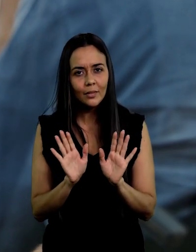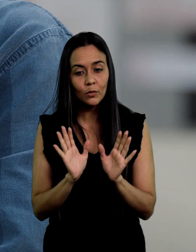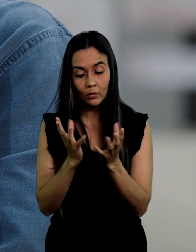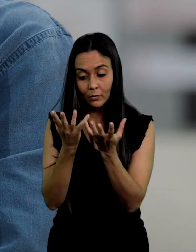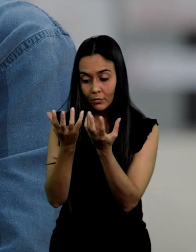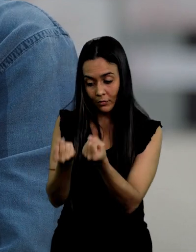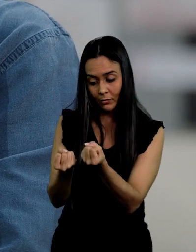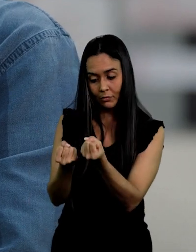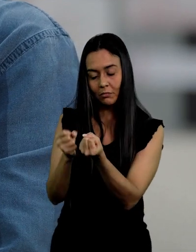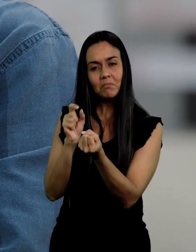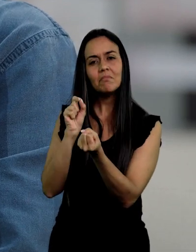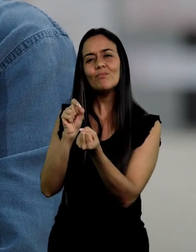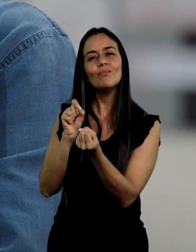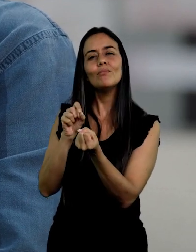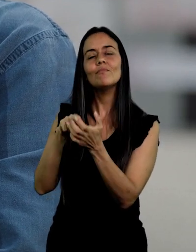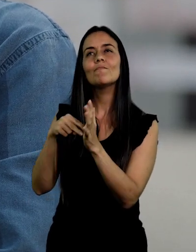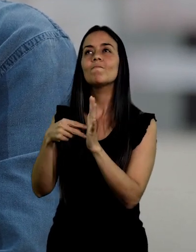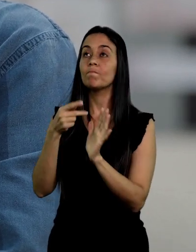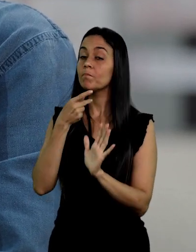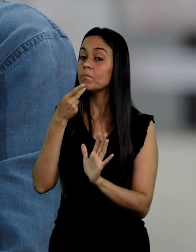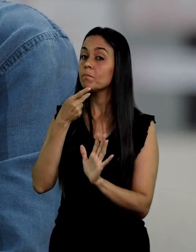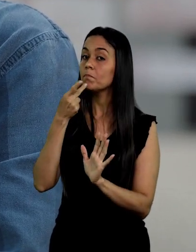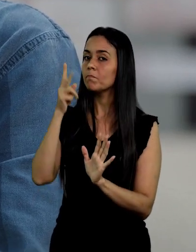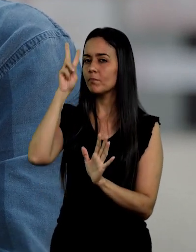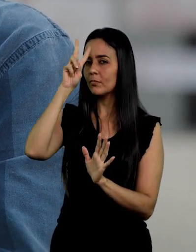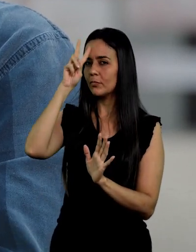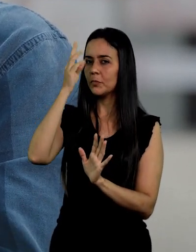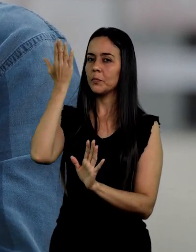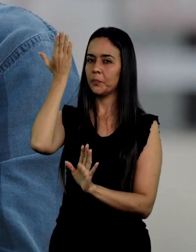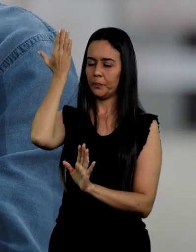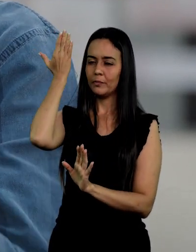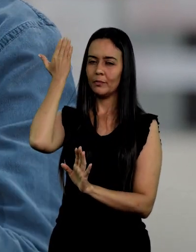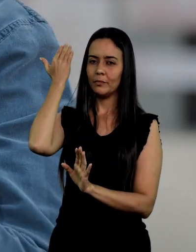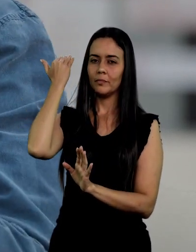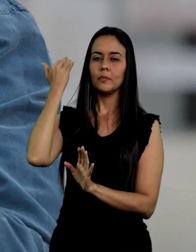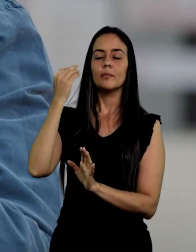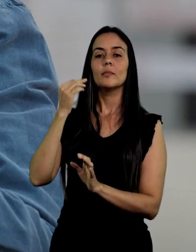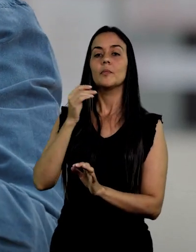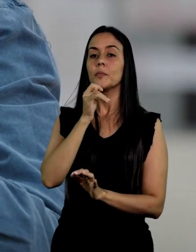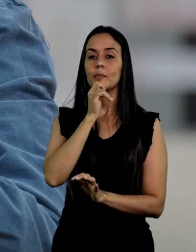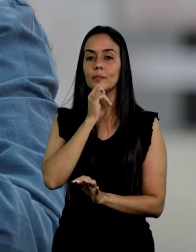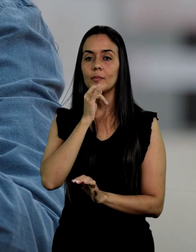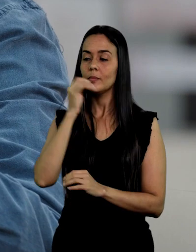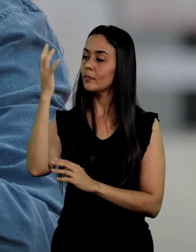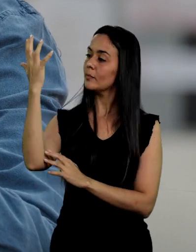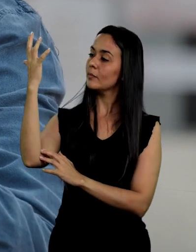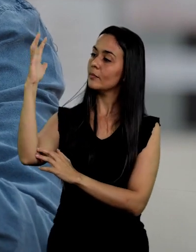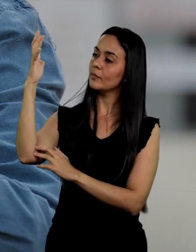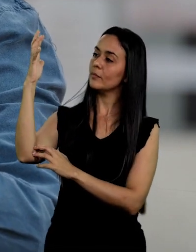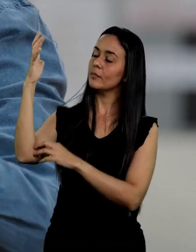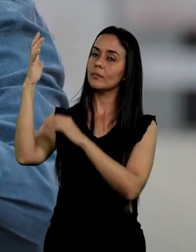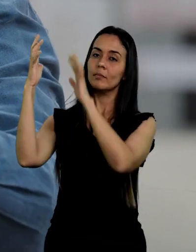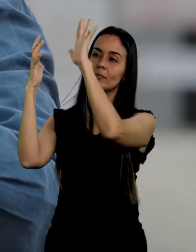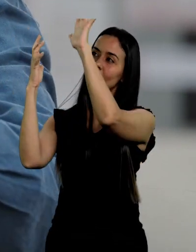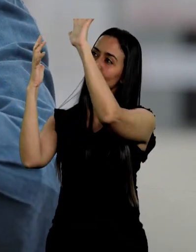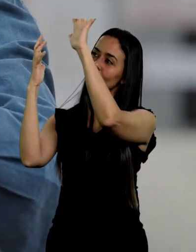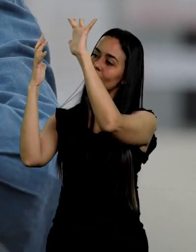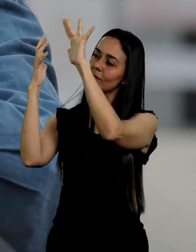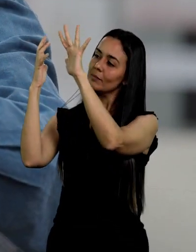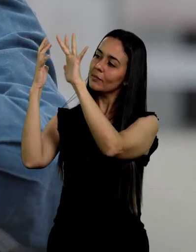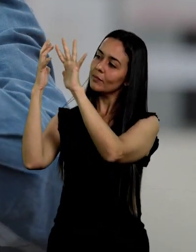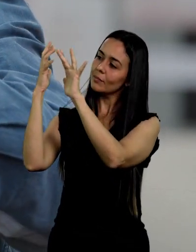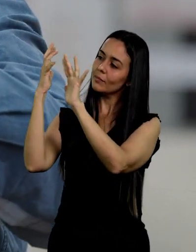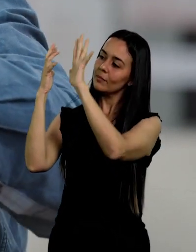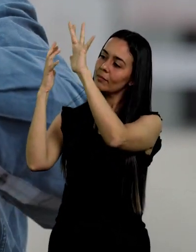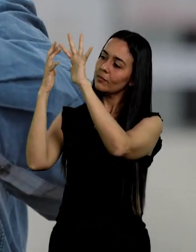Aceitação, vou falar da história do professor de judô, que está lá o galho de árvore, cai a neve no galho de árvore, o galho